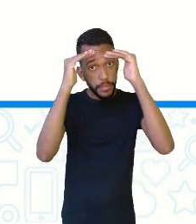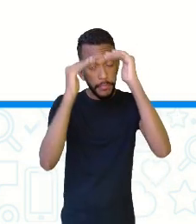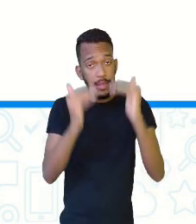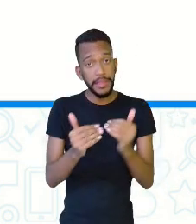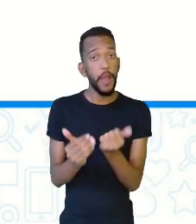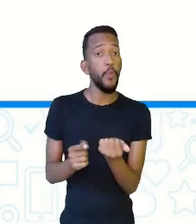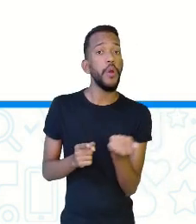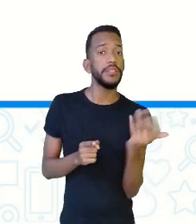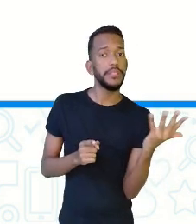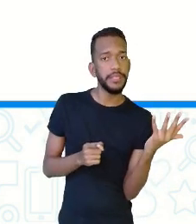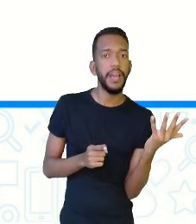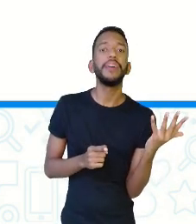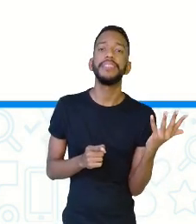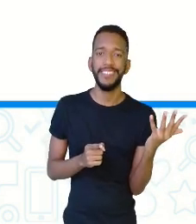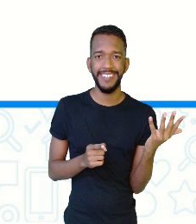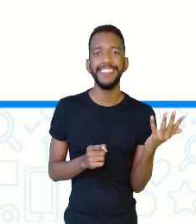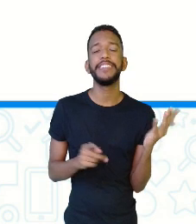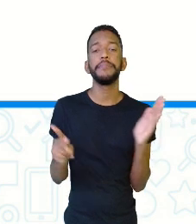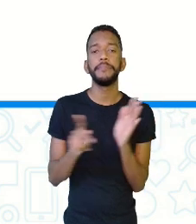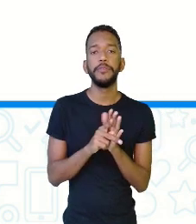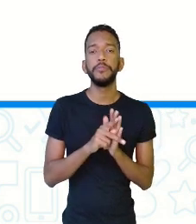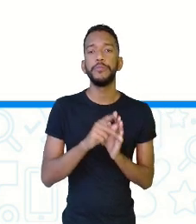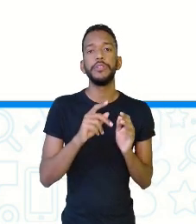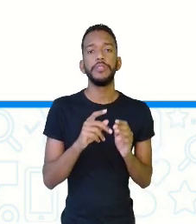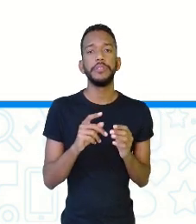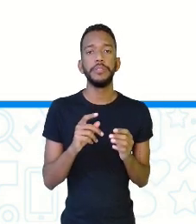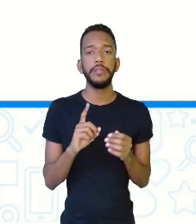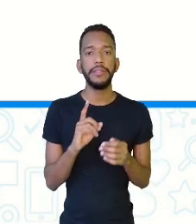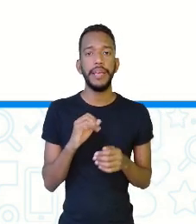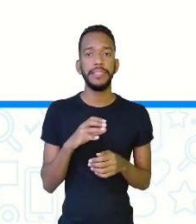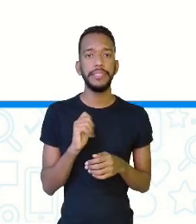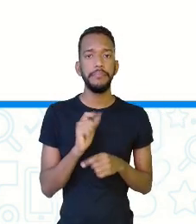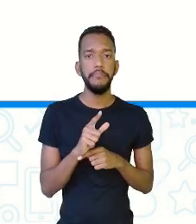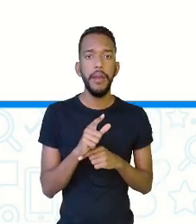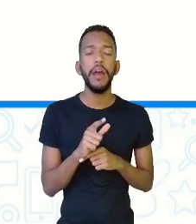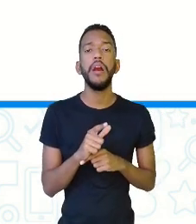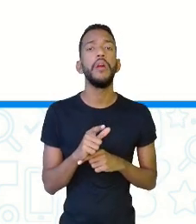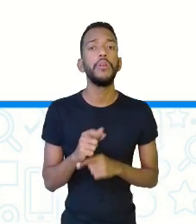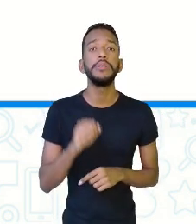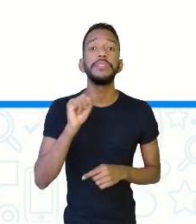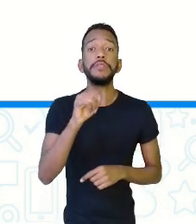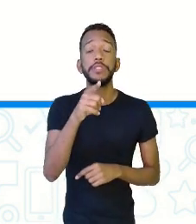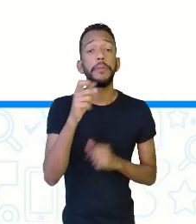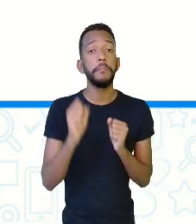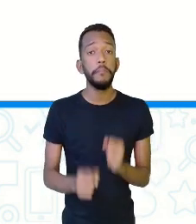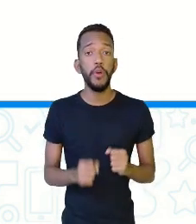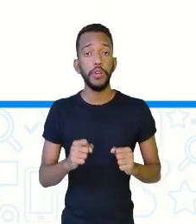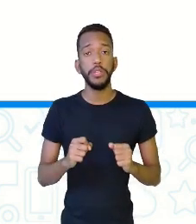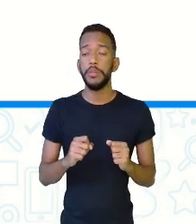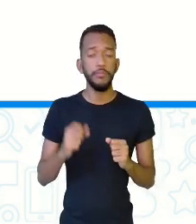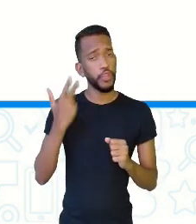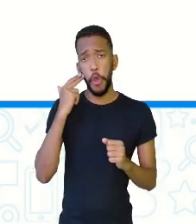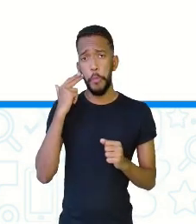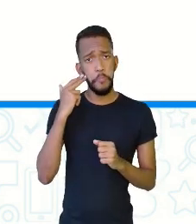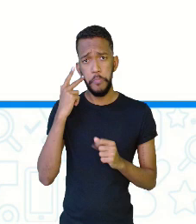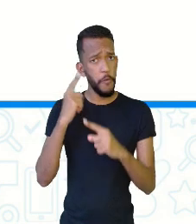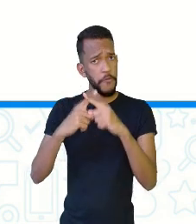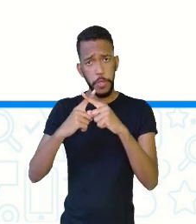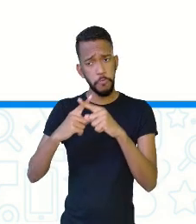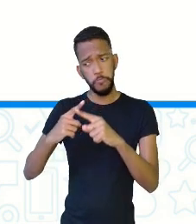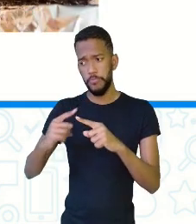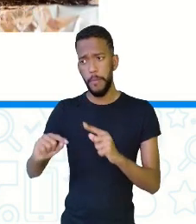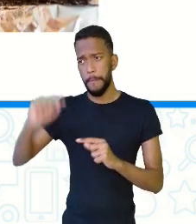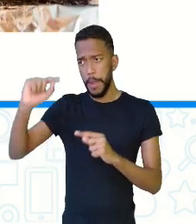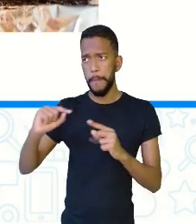Respeita a quantidade de casas dos números decimais. Fora isso, você faz uma multiplicação normal, beleza?